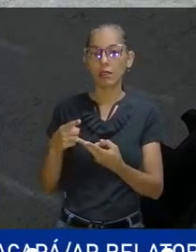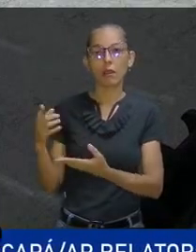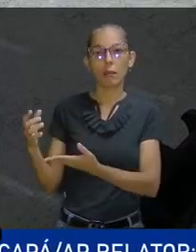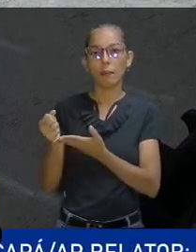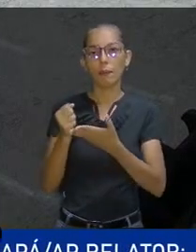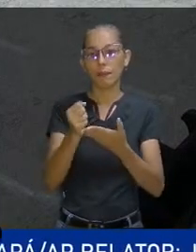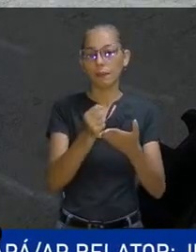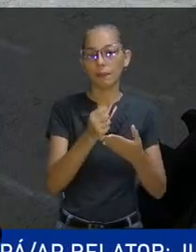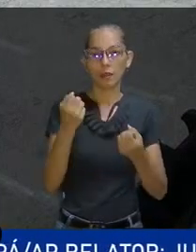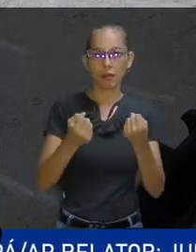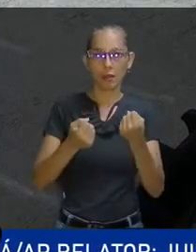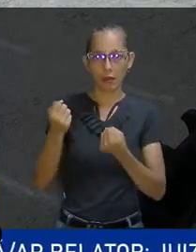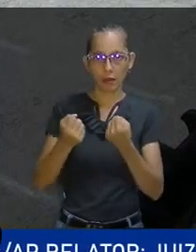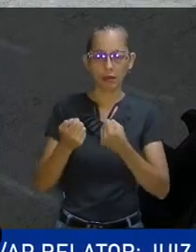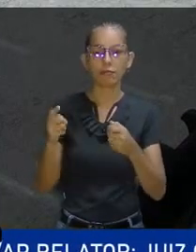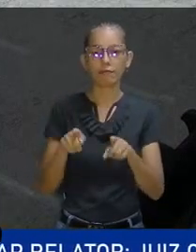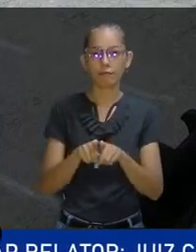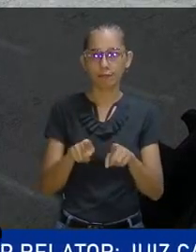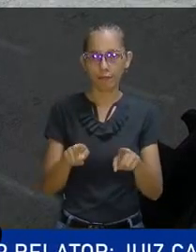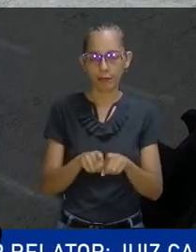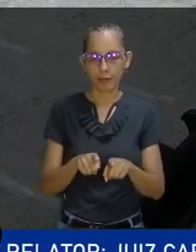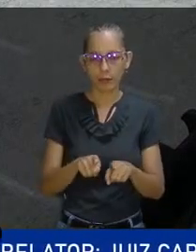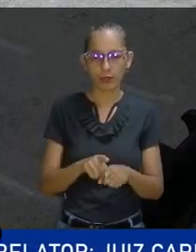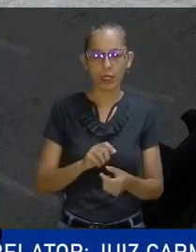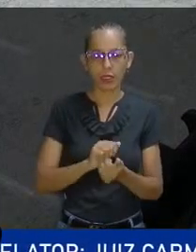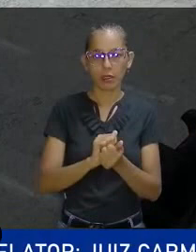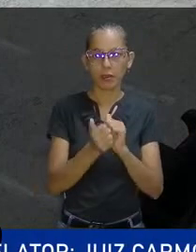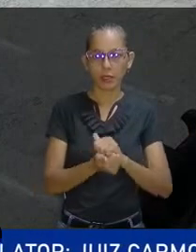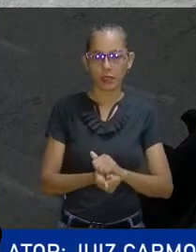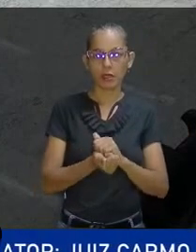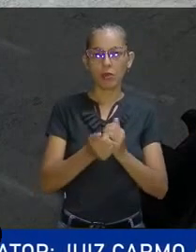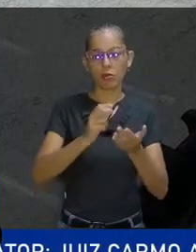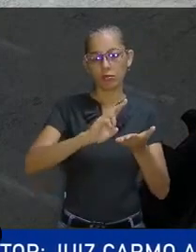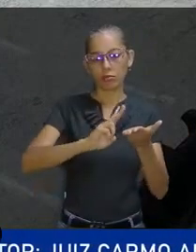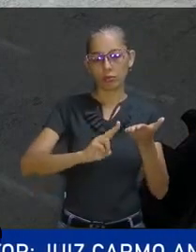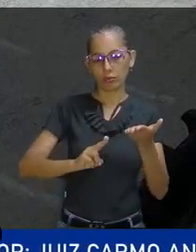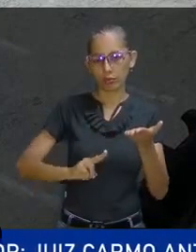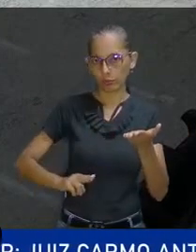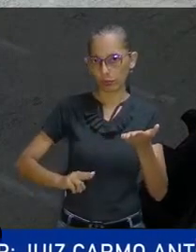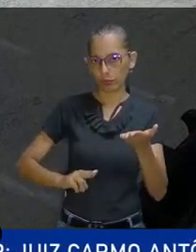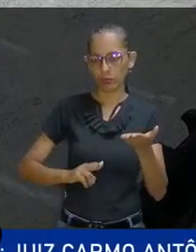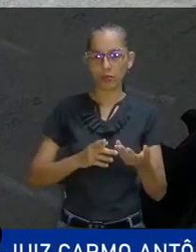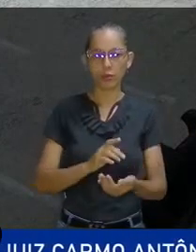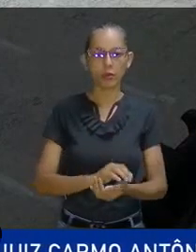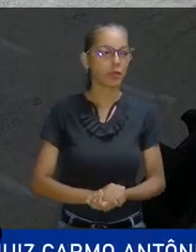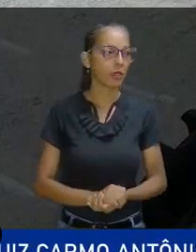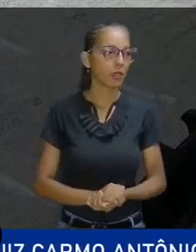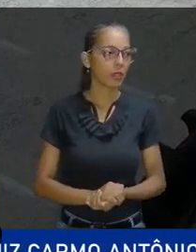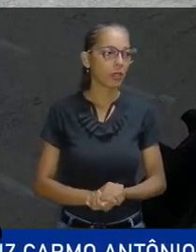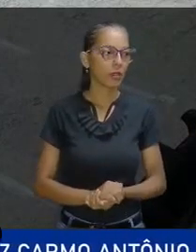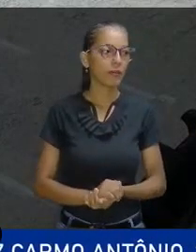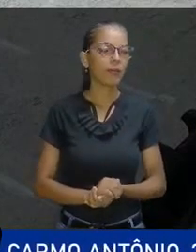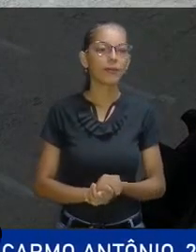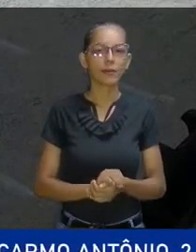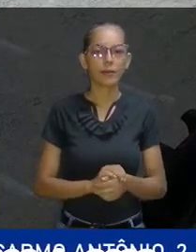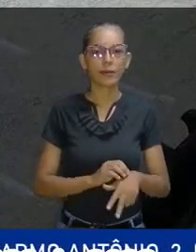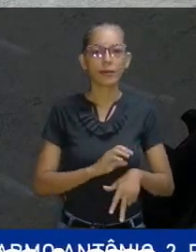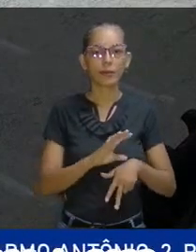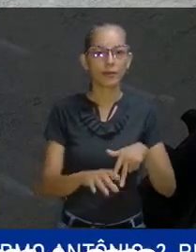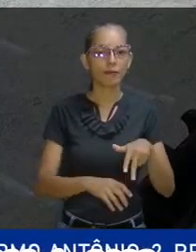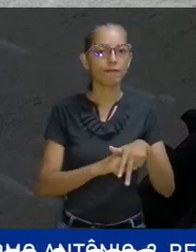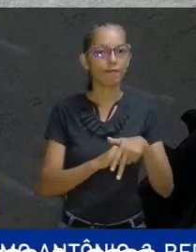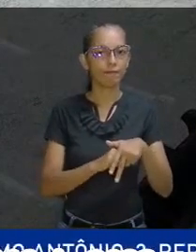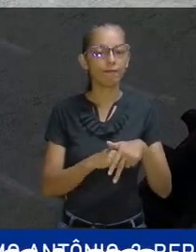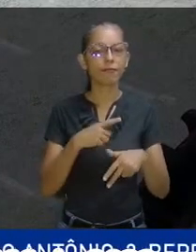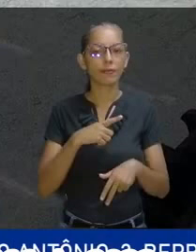segundo o Ministério Público Eleitoral, tanto a captação ilícita de sufrágio como abuso de poder econômico. Eu vou